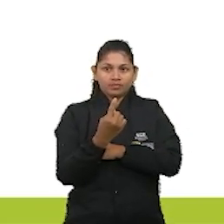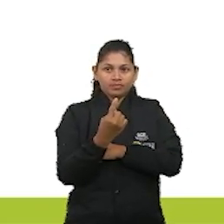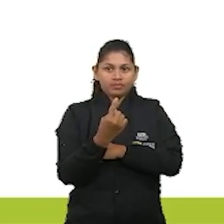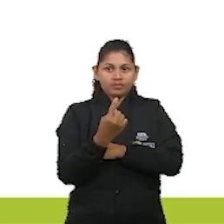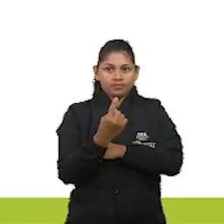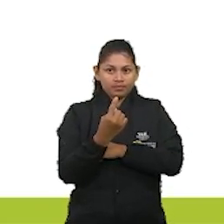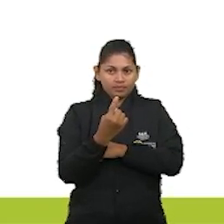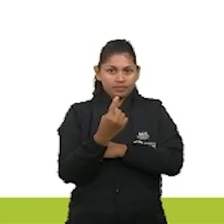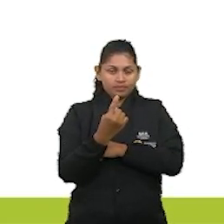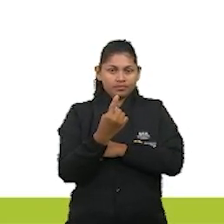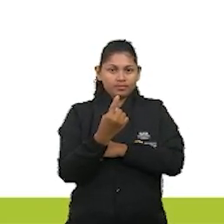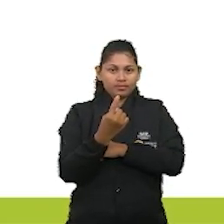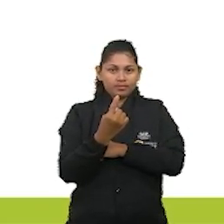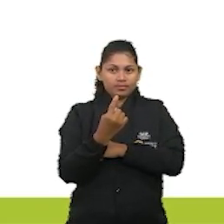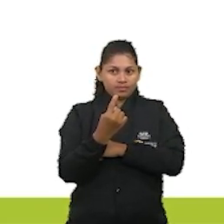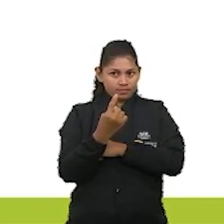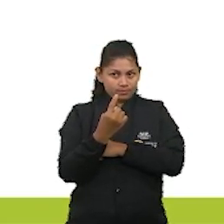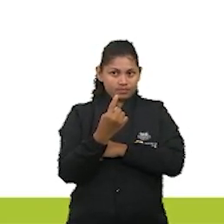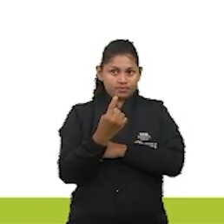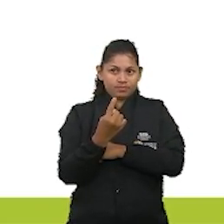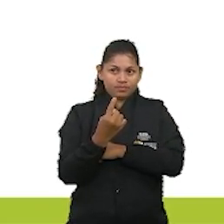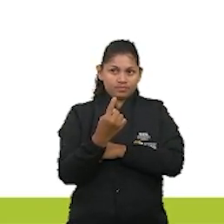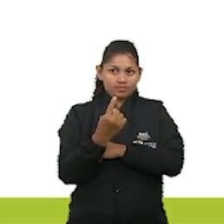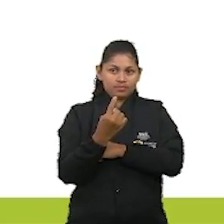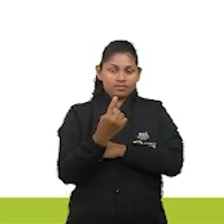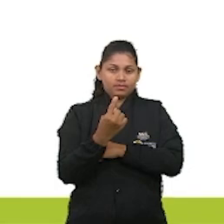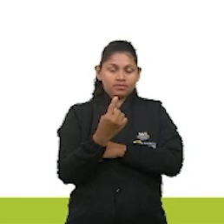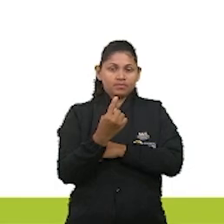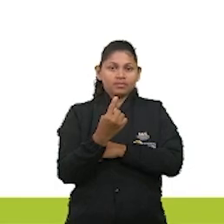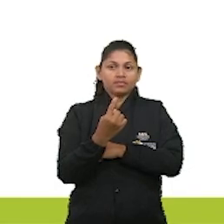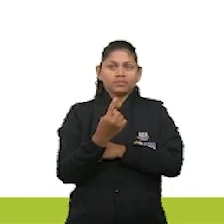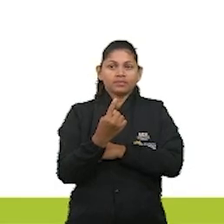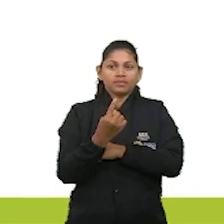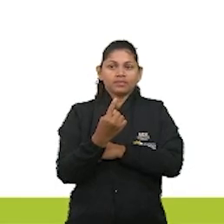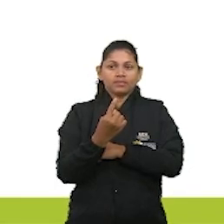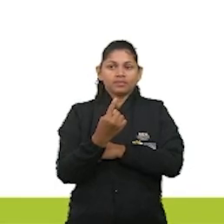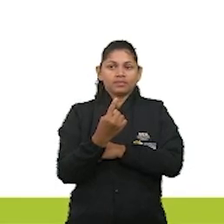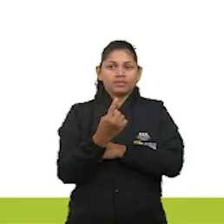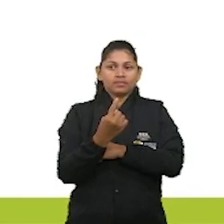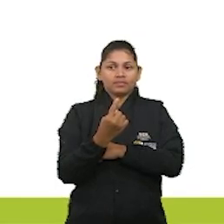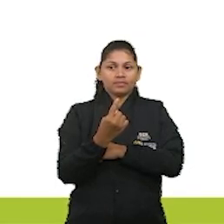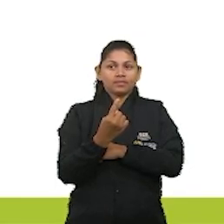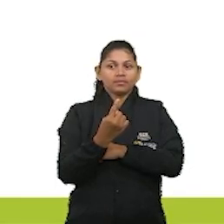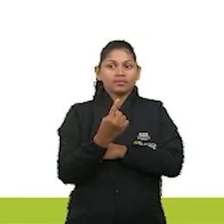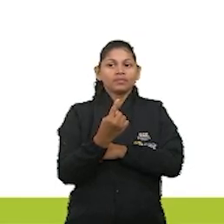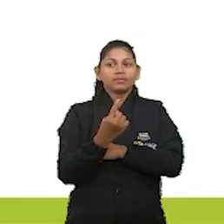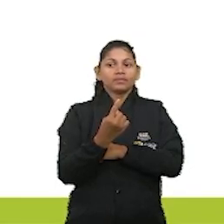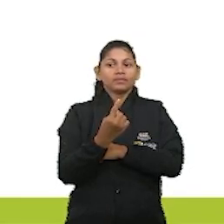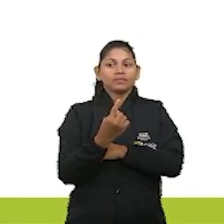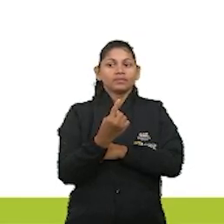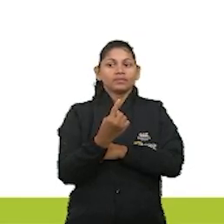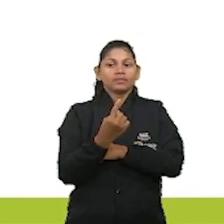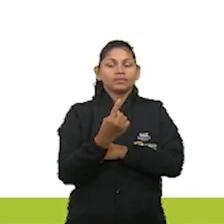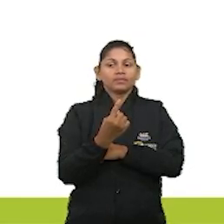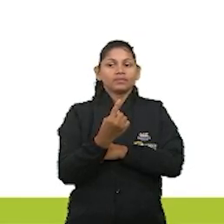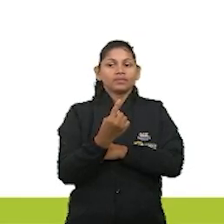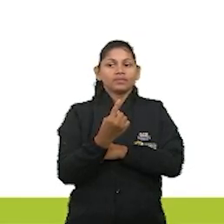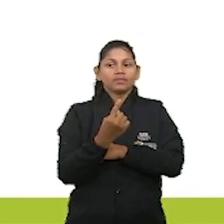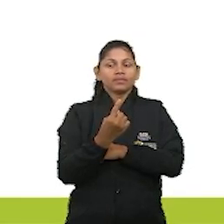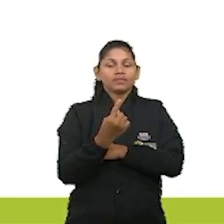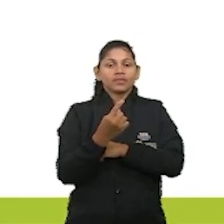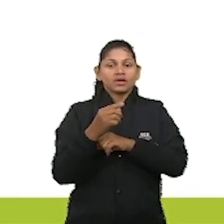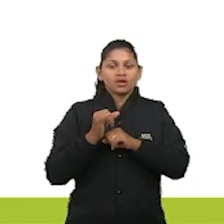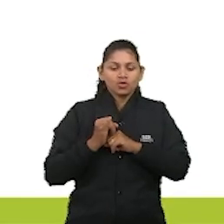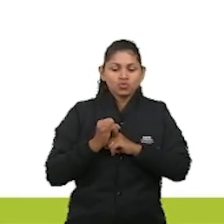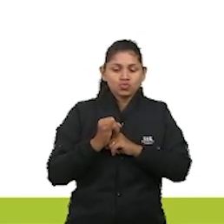Ela vai já ter outra letra, vai ter uma letra, só para você entender. Vou chamar de I1, que está indo para o rumo da lâmpada, e a que vai